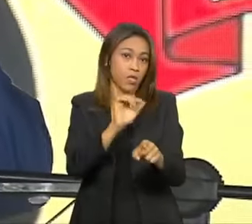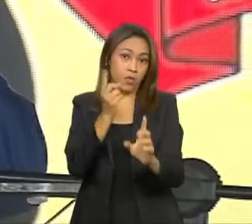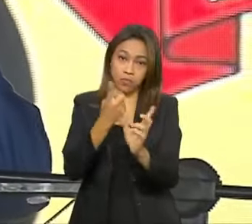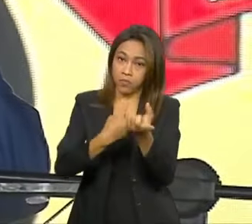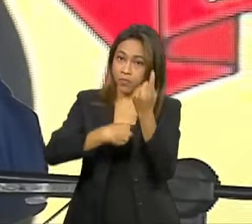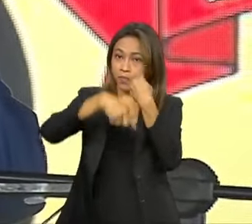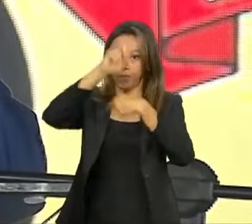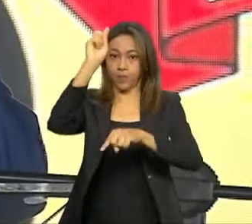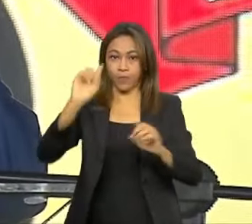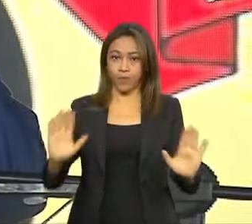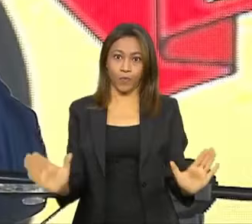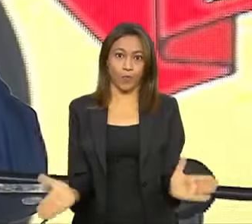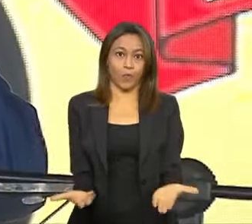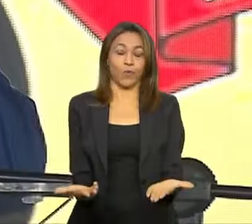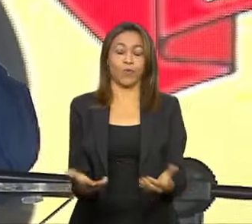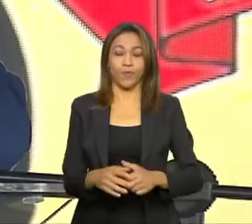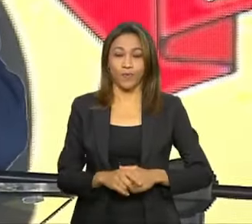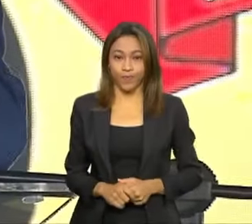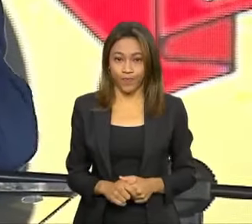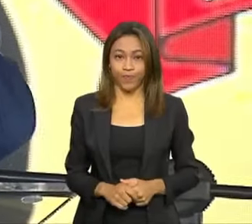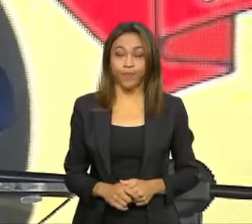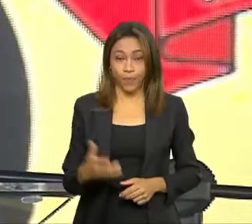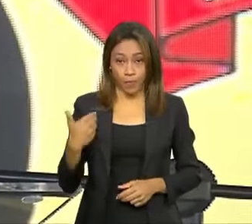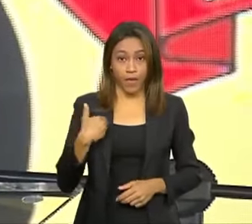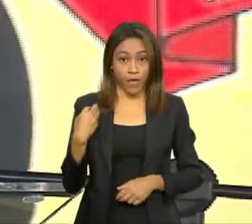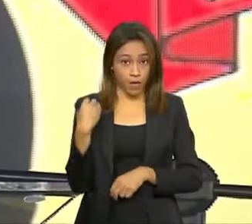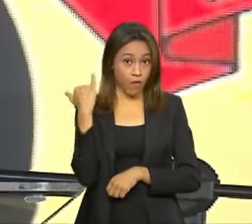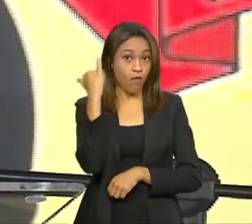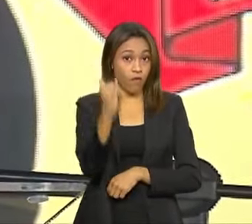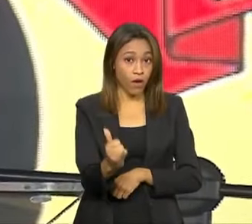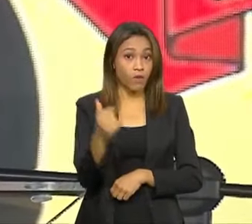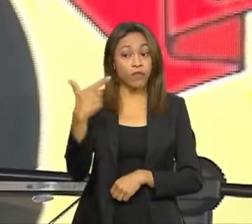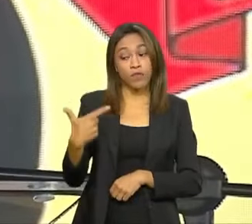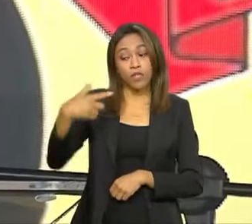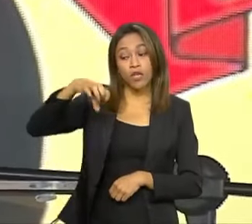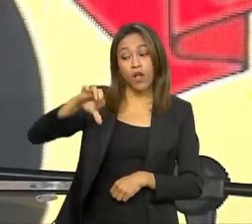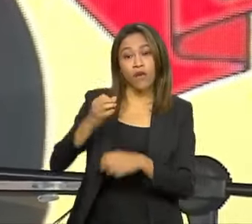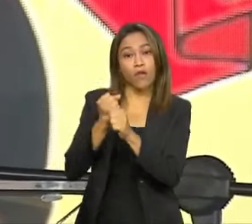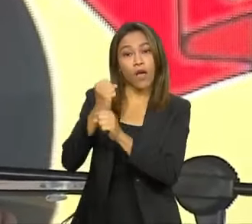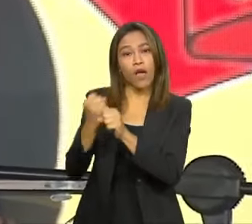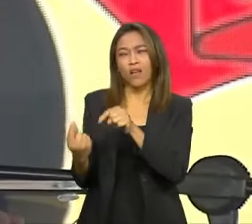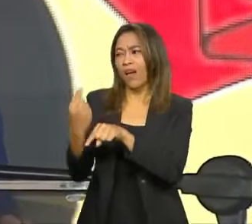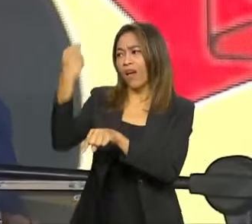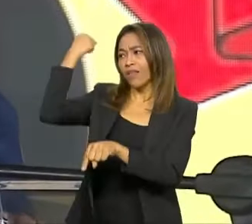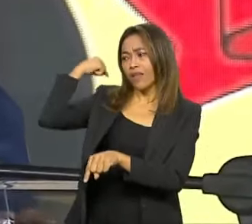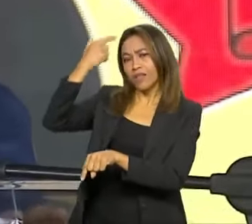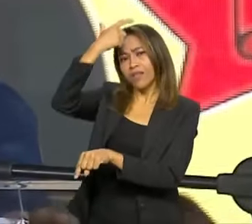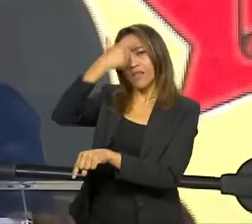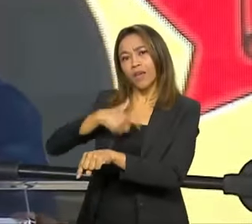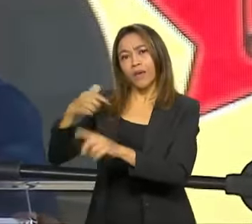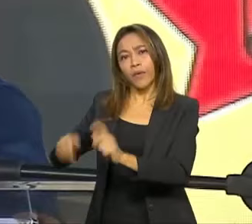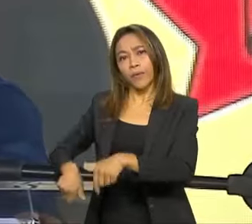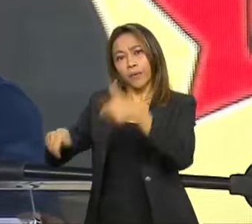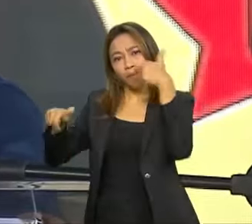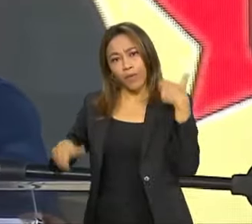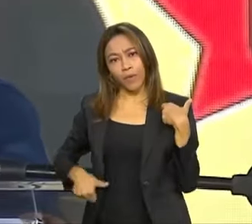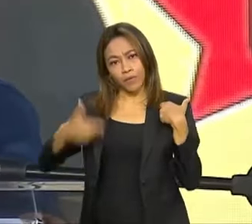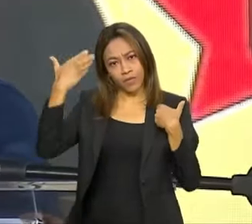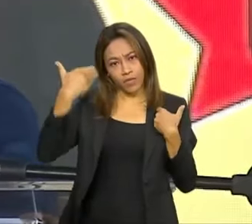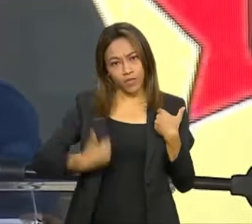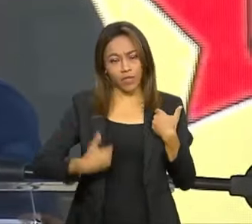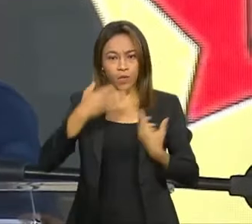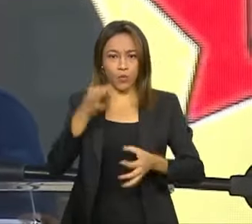conseguido essa vitória. Disse isso há 29 anos atrás, quando tomei posse no honroso cargo de juiz